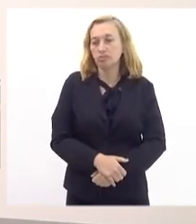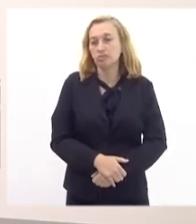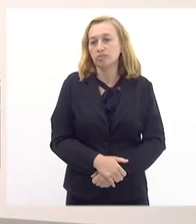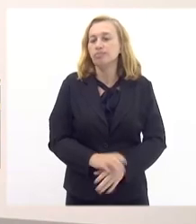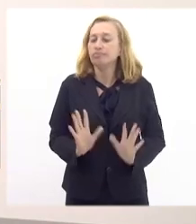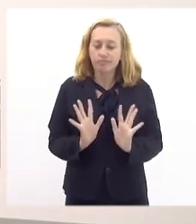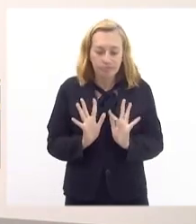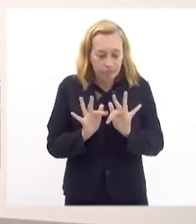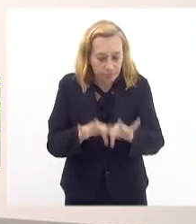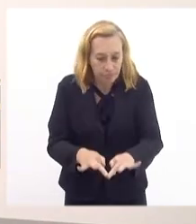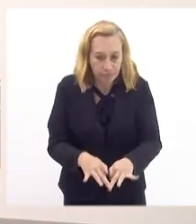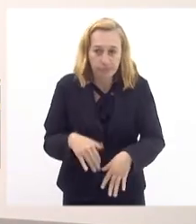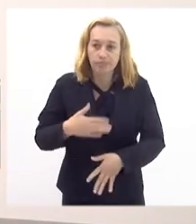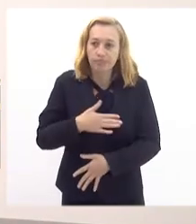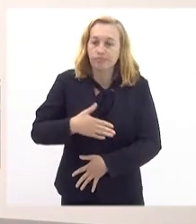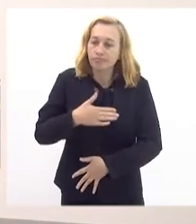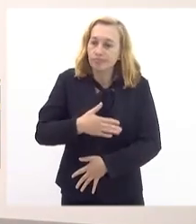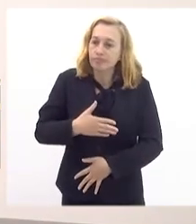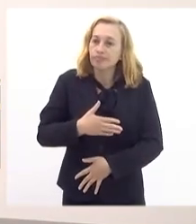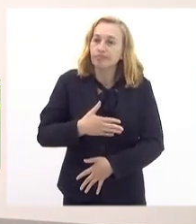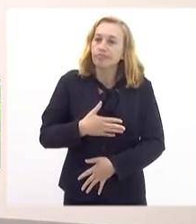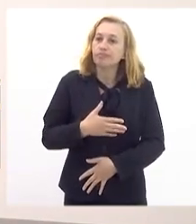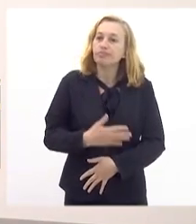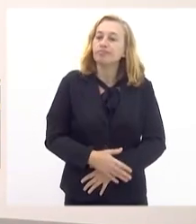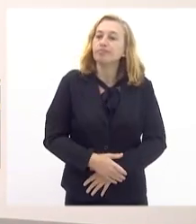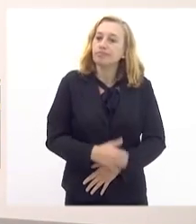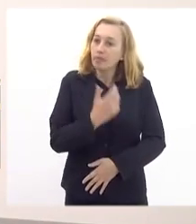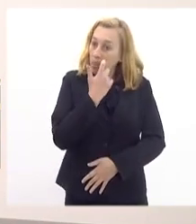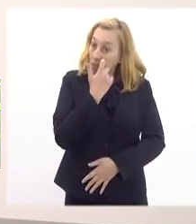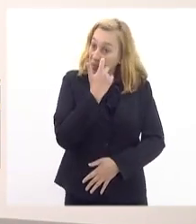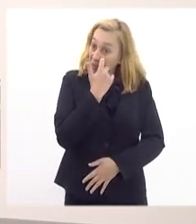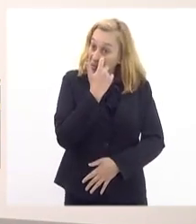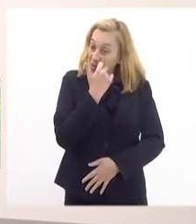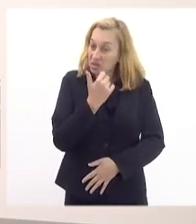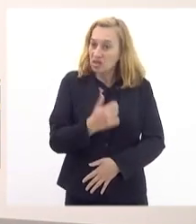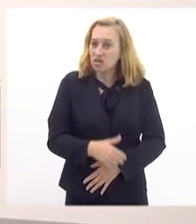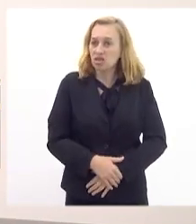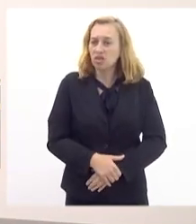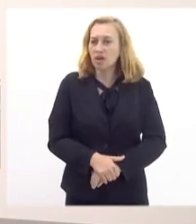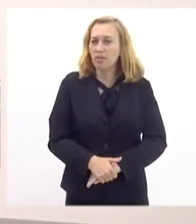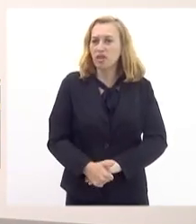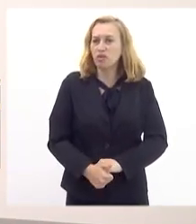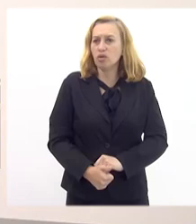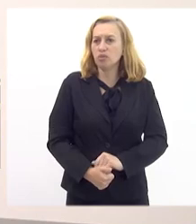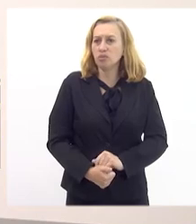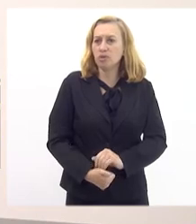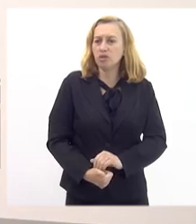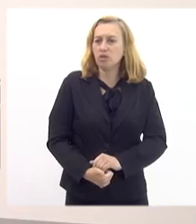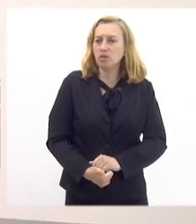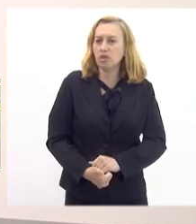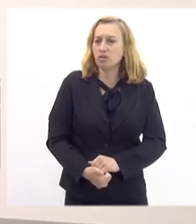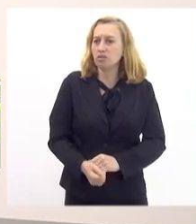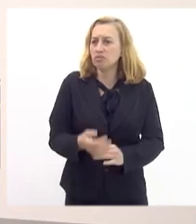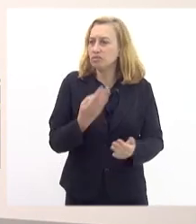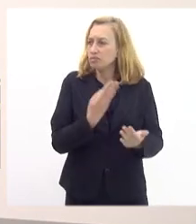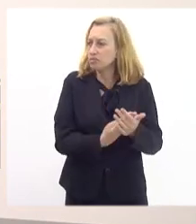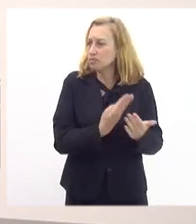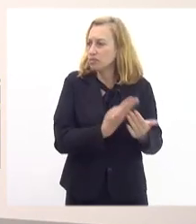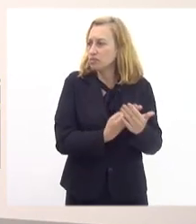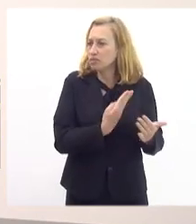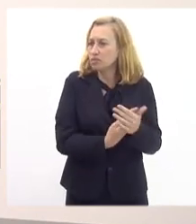é para concluir eu gostaria eu gostaria só de como a gente não tem estudo eu fui buscar os estudos que foram feitos